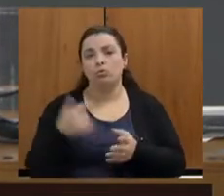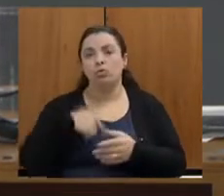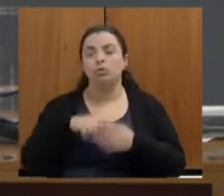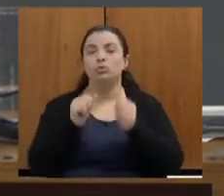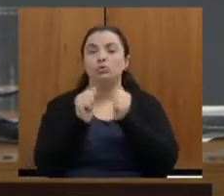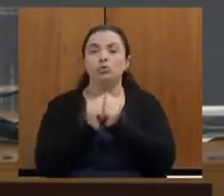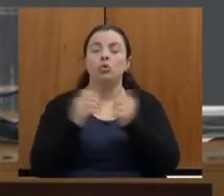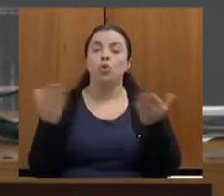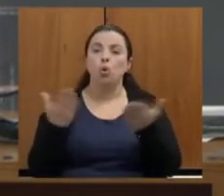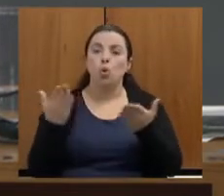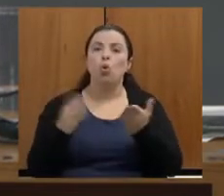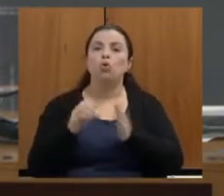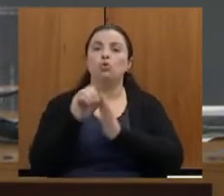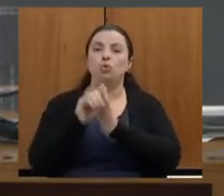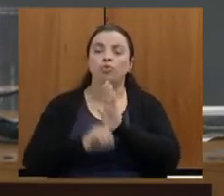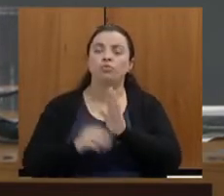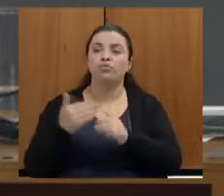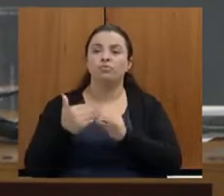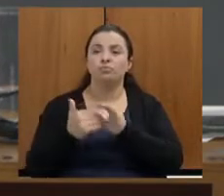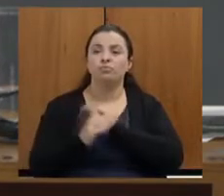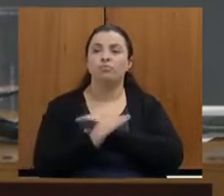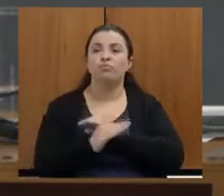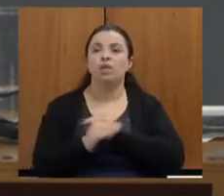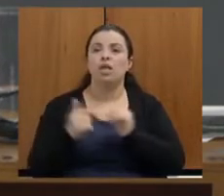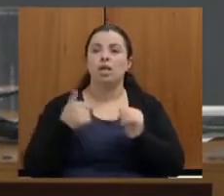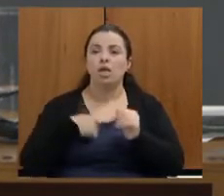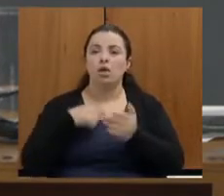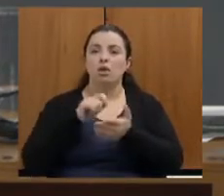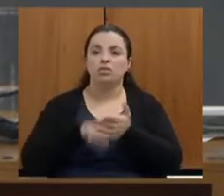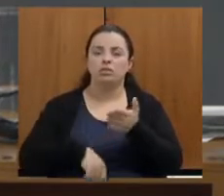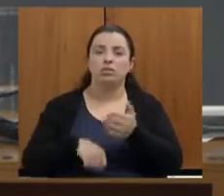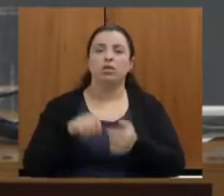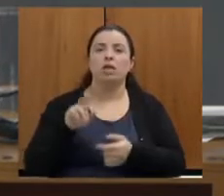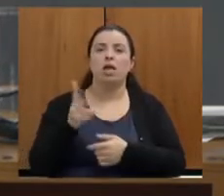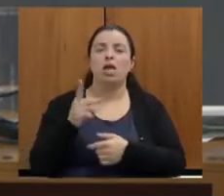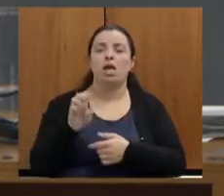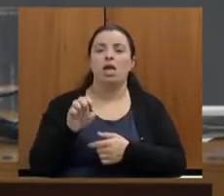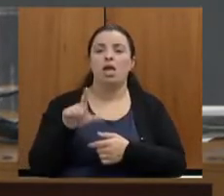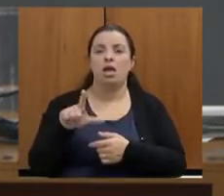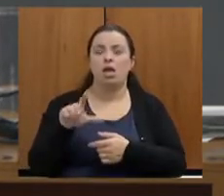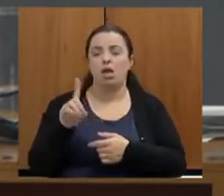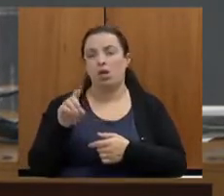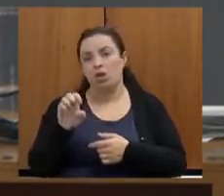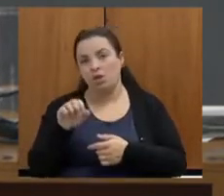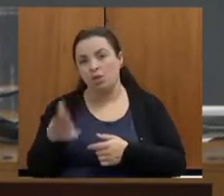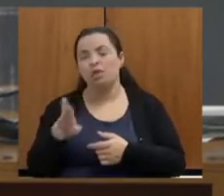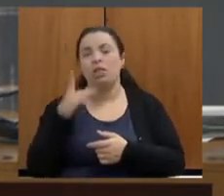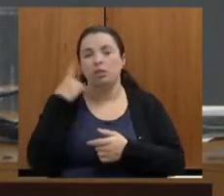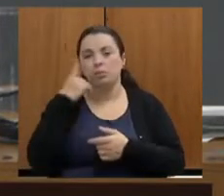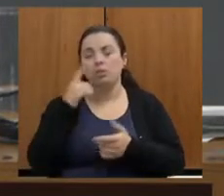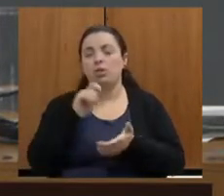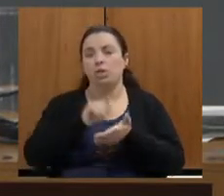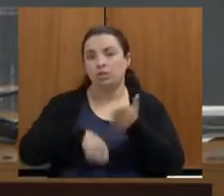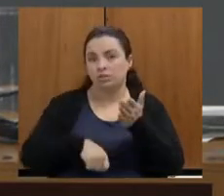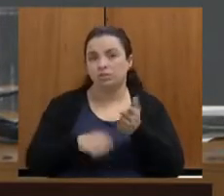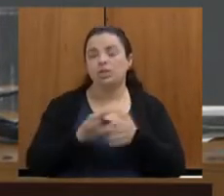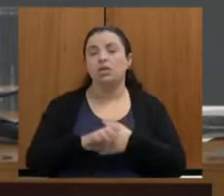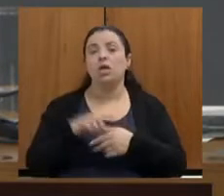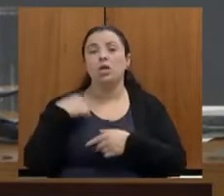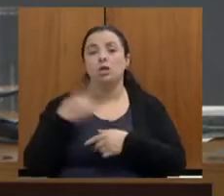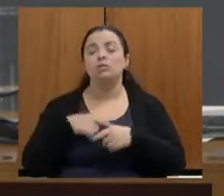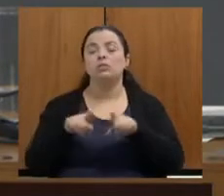mesmo eu vou remeter seu ofício Assinado por mim pelo Deputado Helder Salomão Estamos fazendo também a consulta todo os